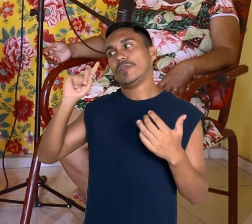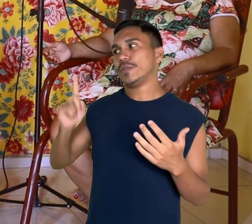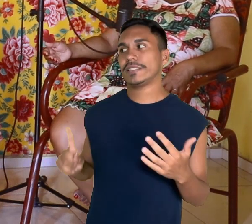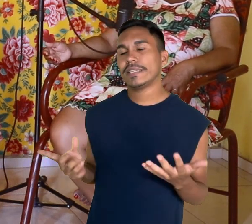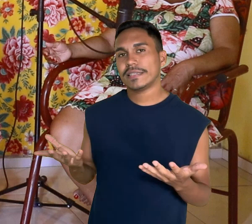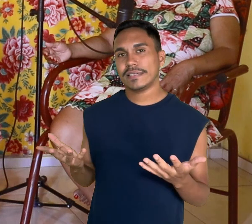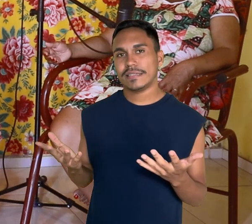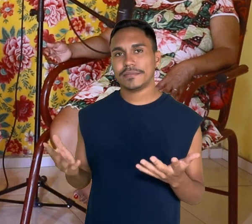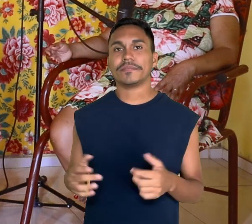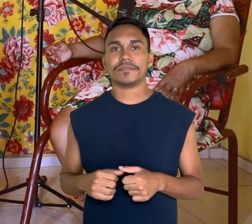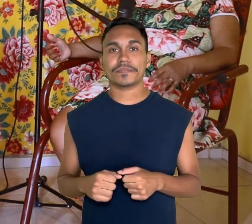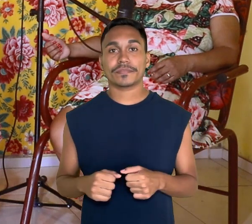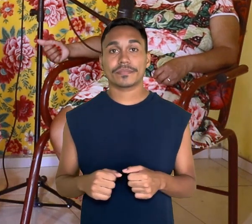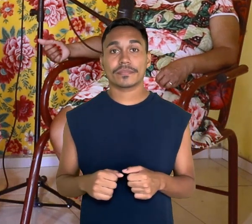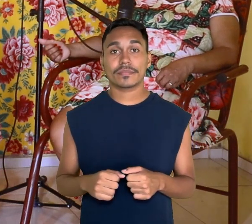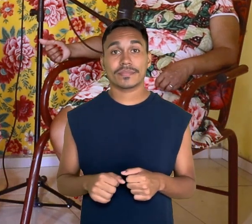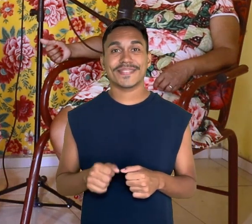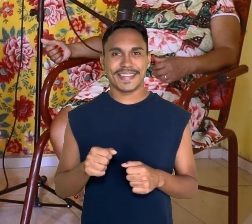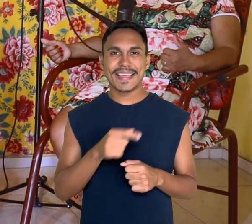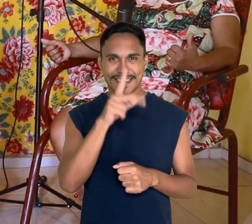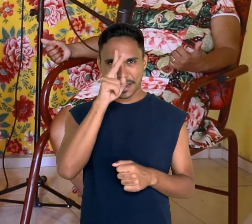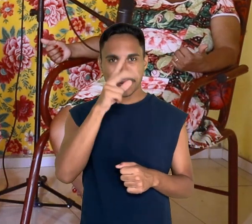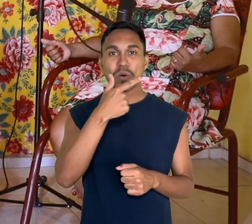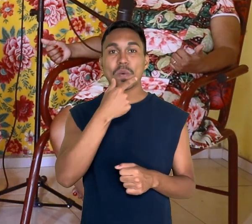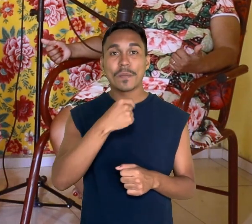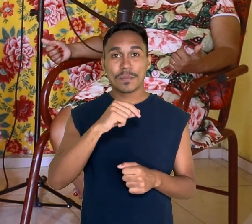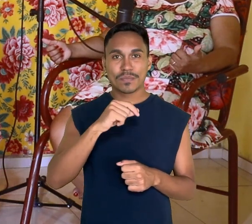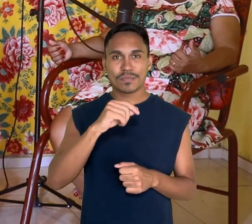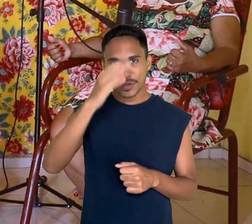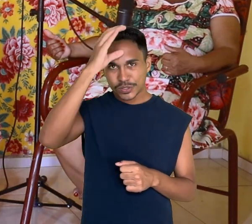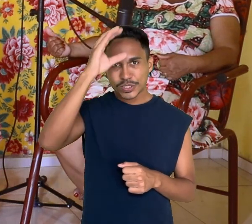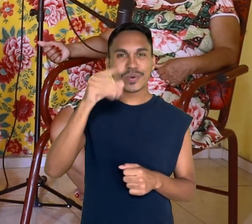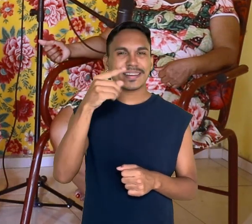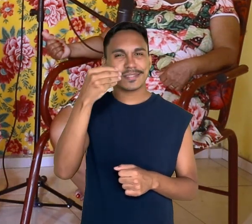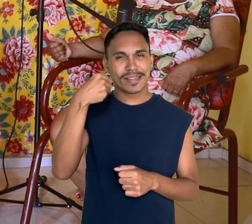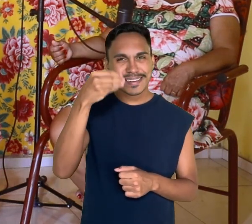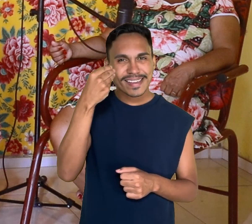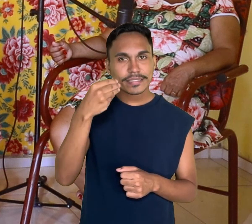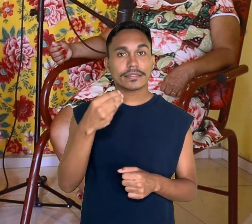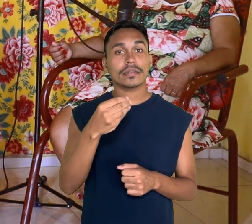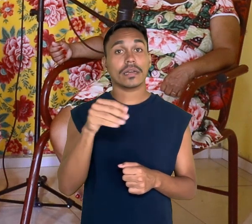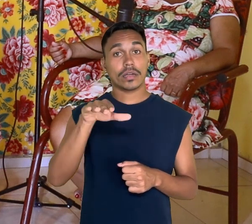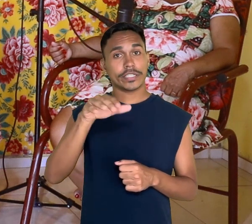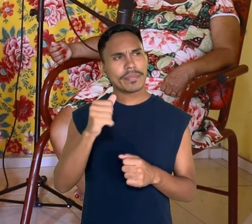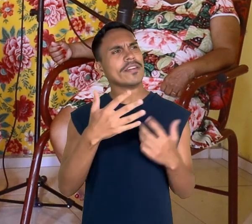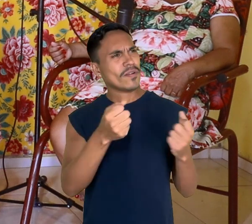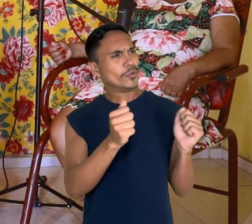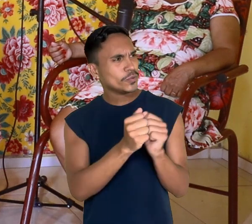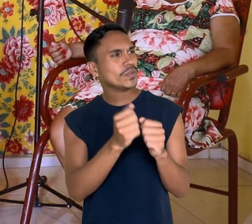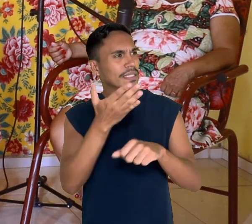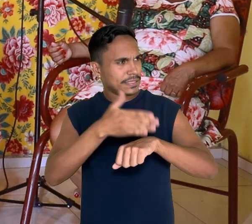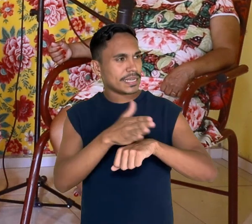vai dar. Aí esse tio Expedito que me levou até o Sesc, eu chamei ele para ficar ensaiando com a